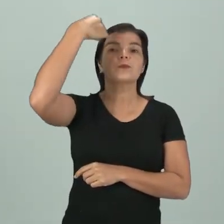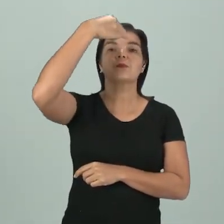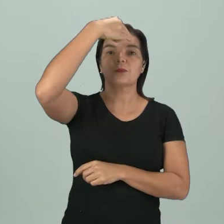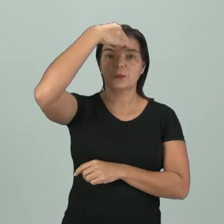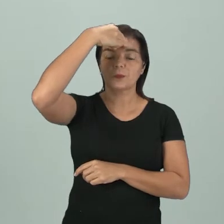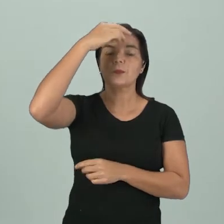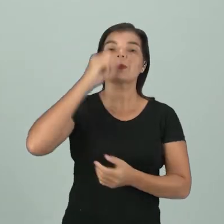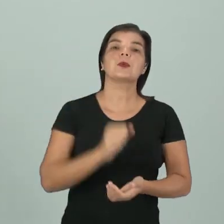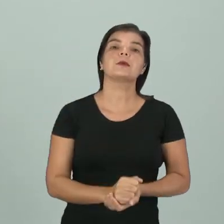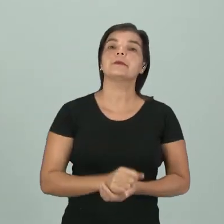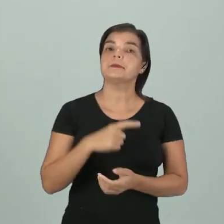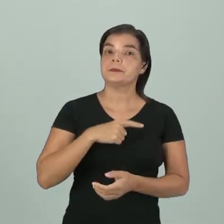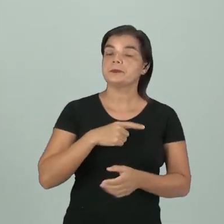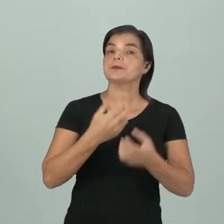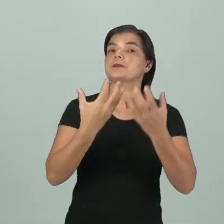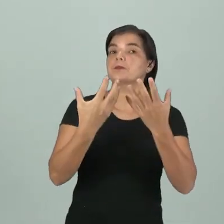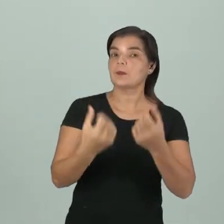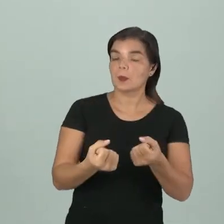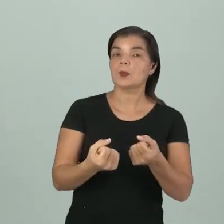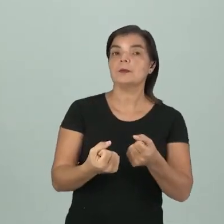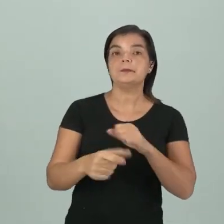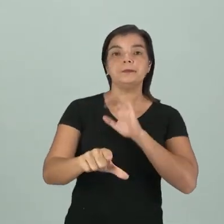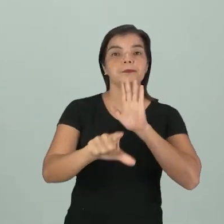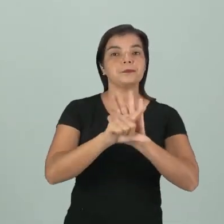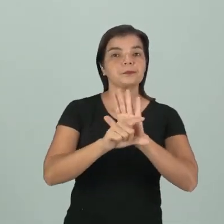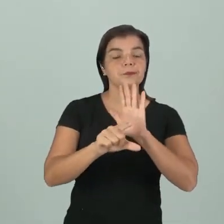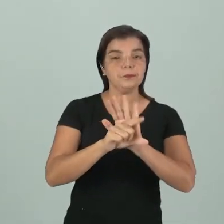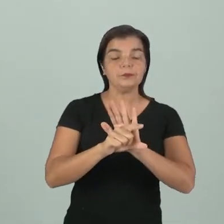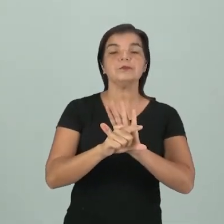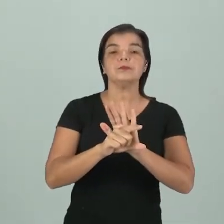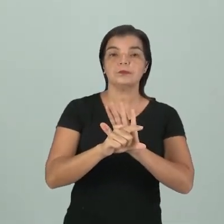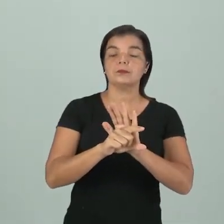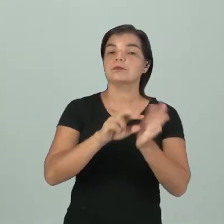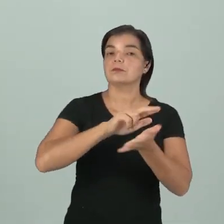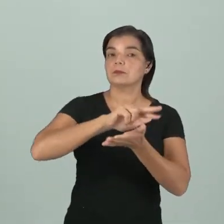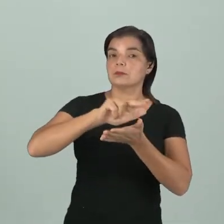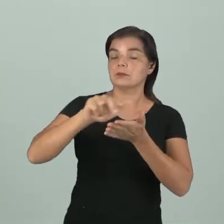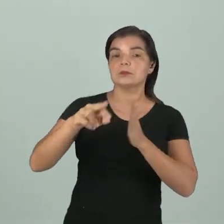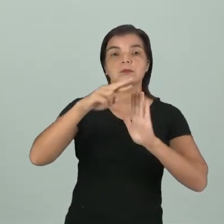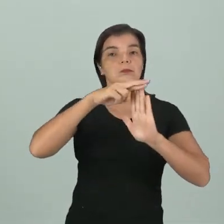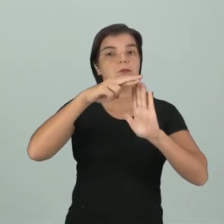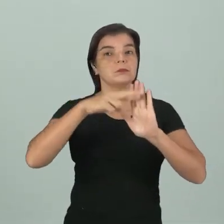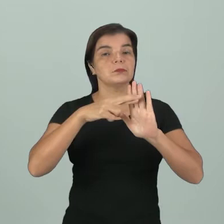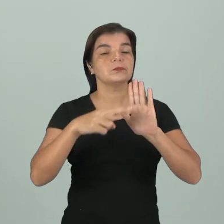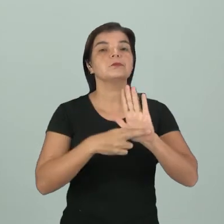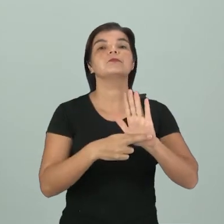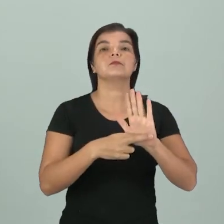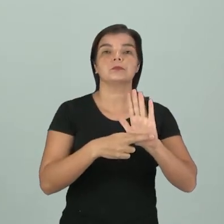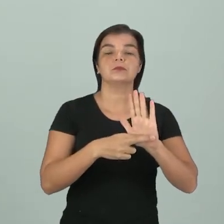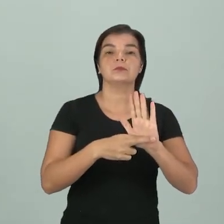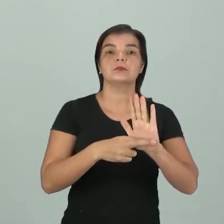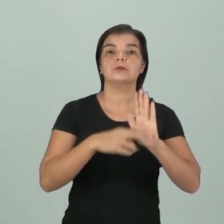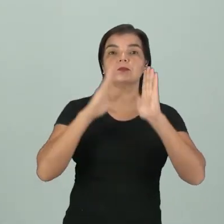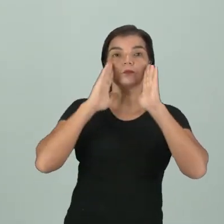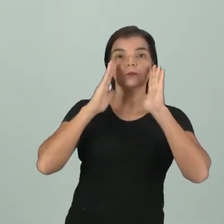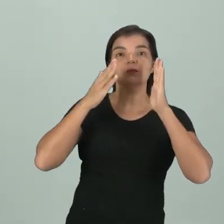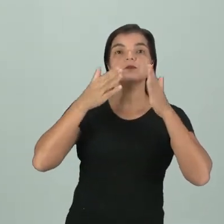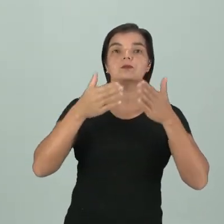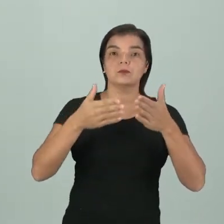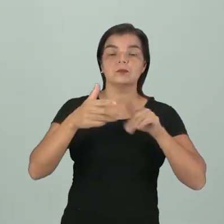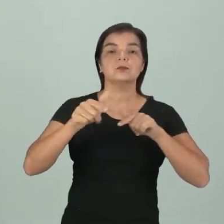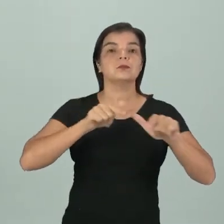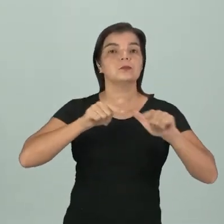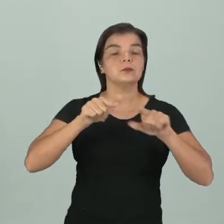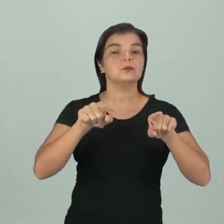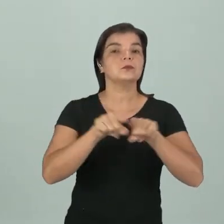México, passou a ser estabelecida uma lei, uma série de leis e regras que norteavam as condições